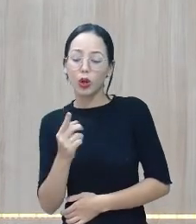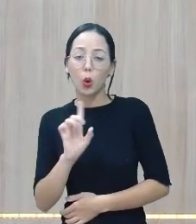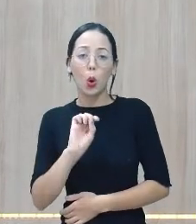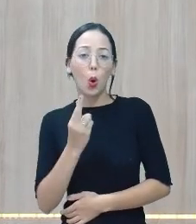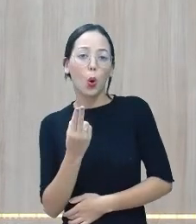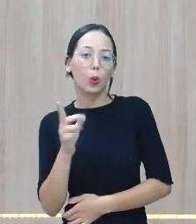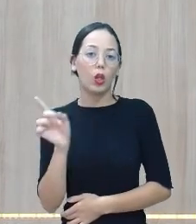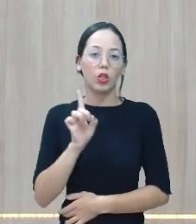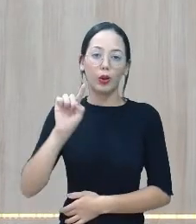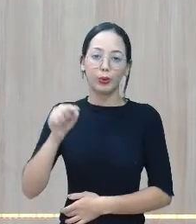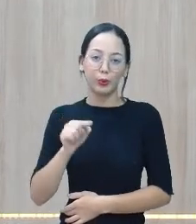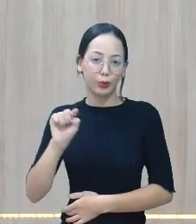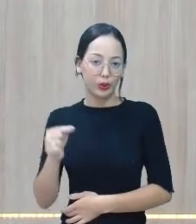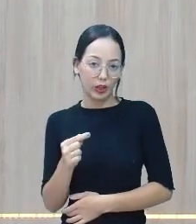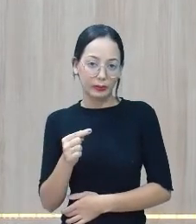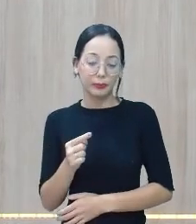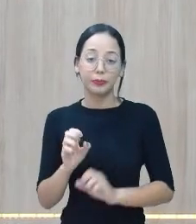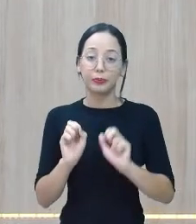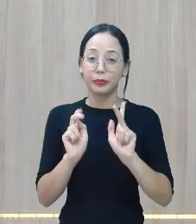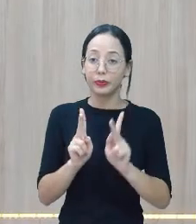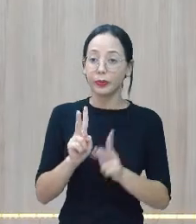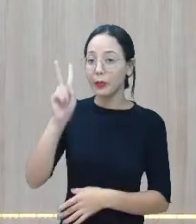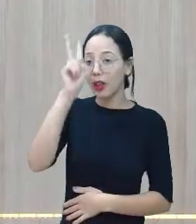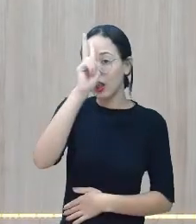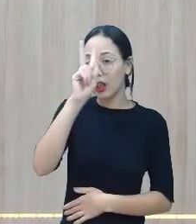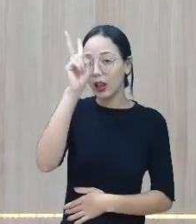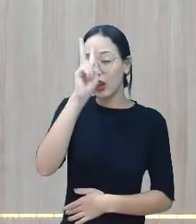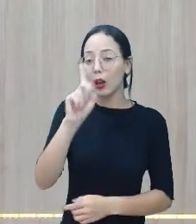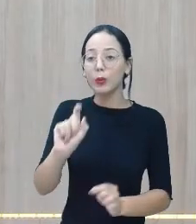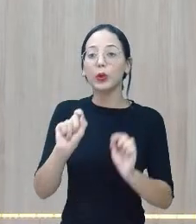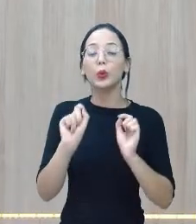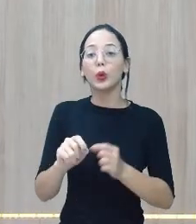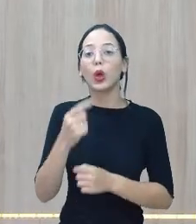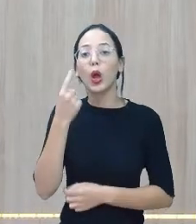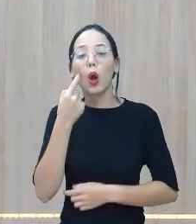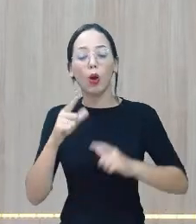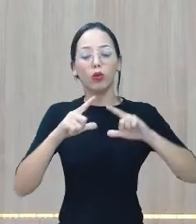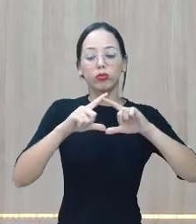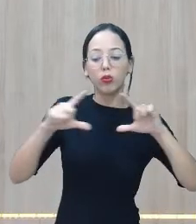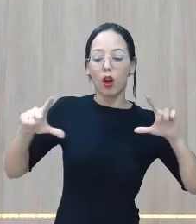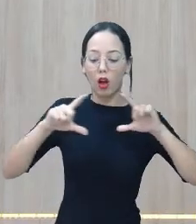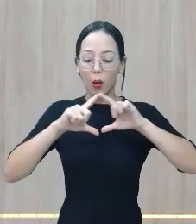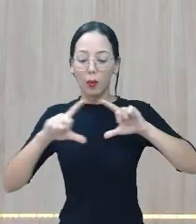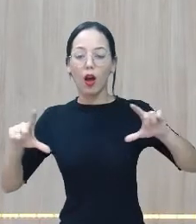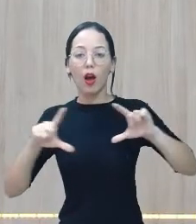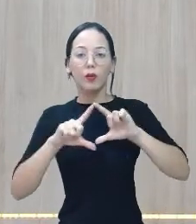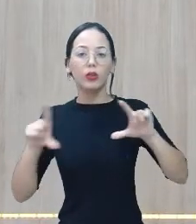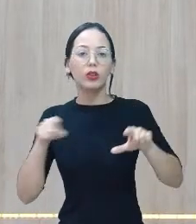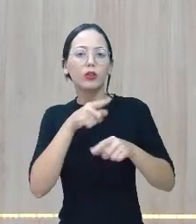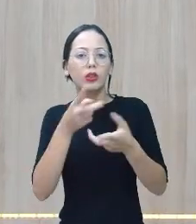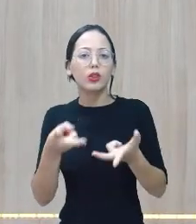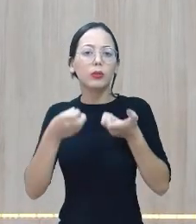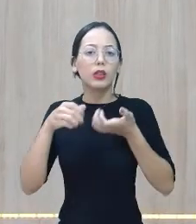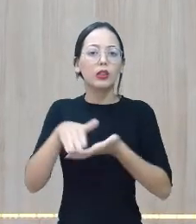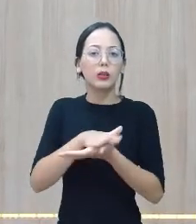usar vírgula. E aí, lembrando, nestas orações aqui, vocês não